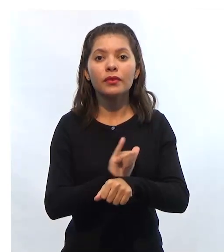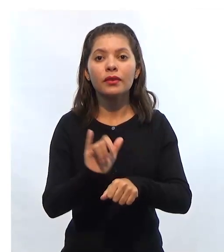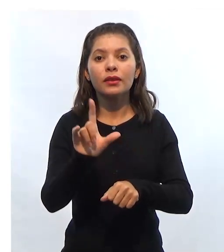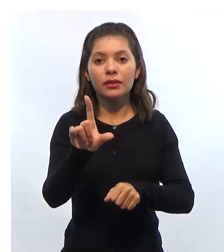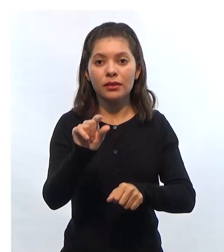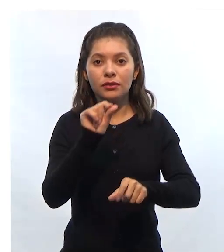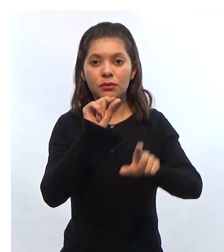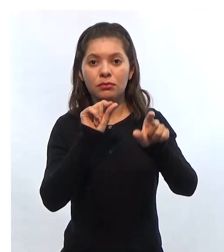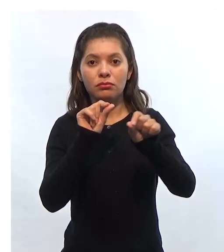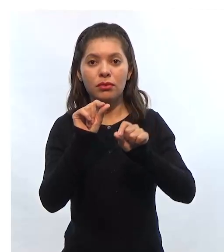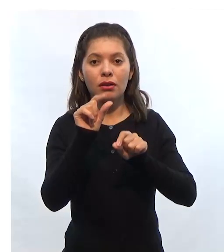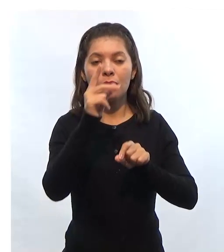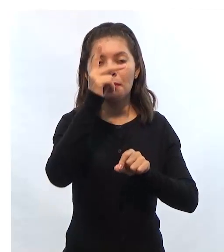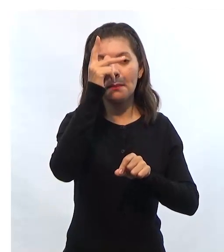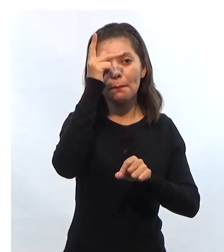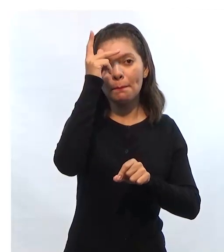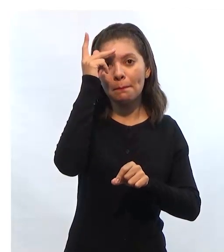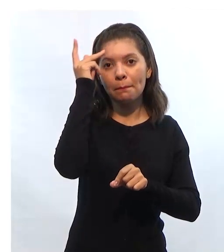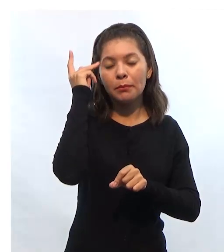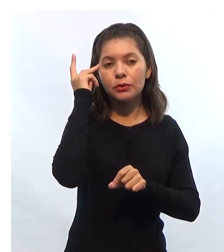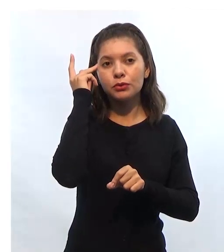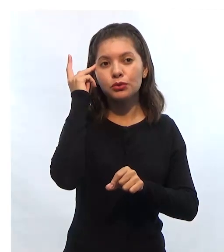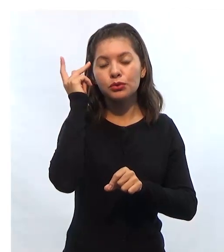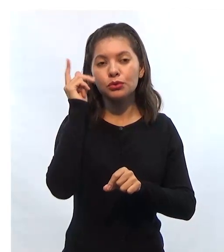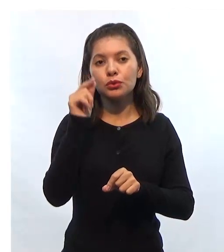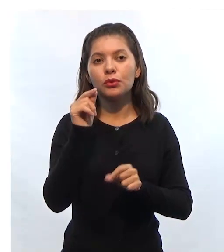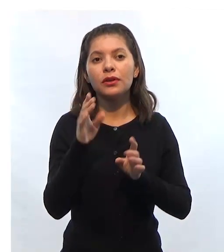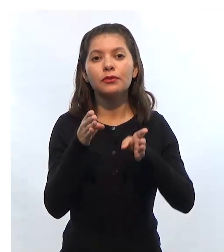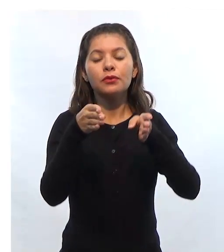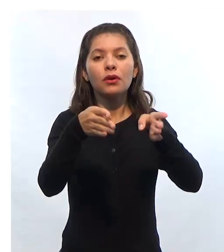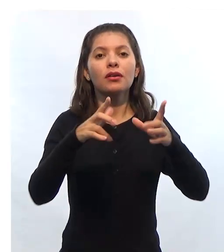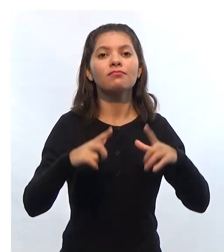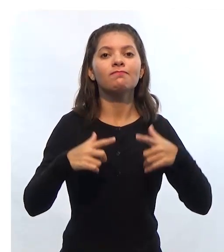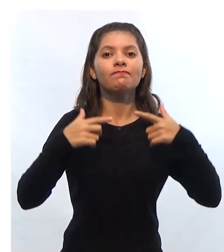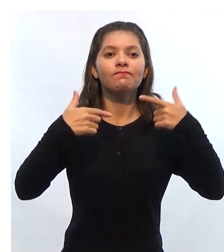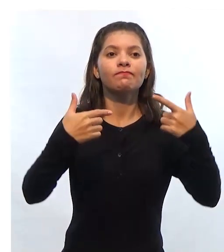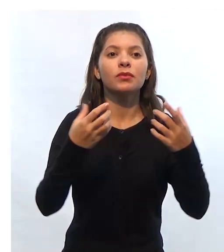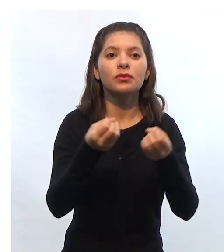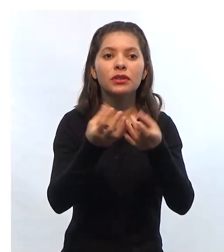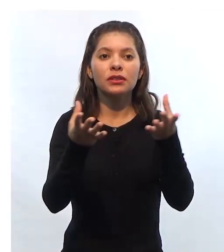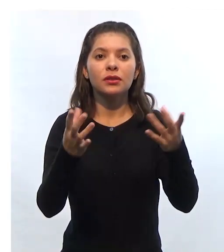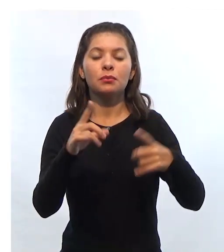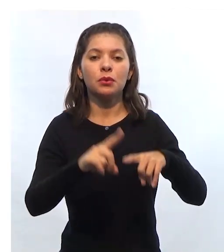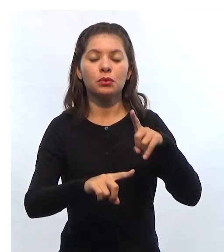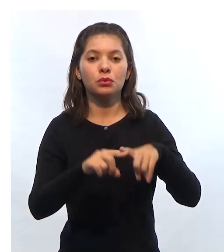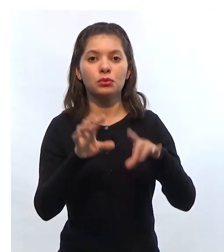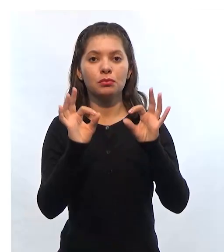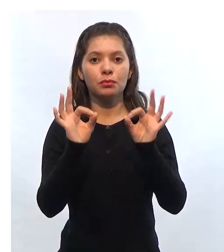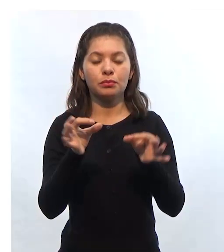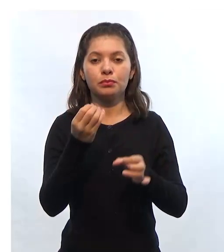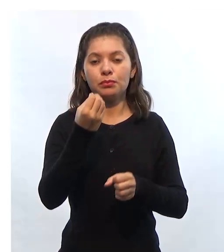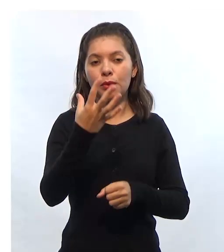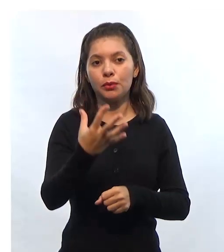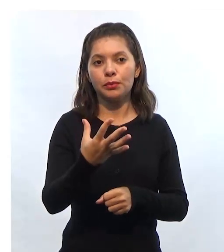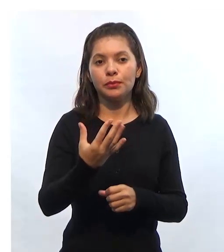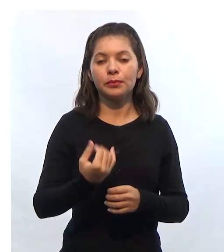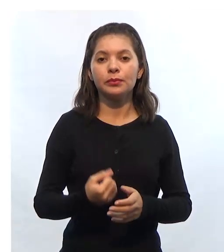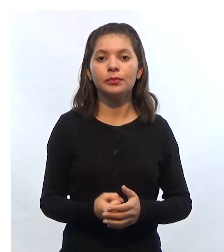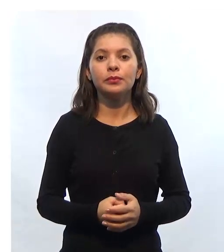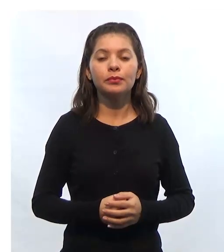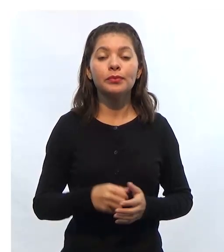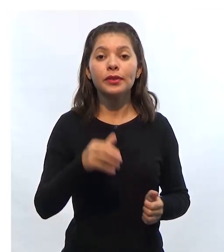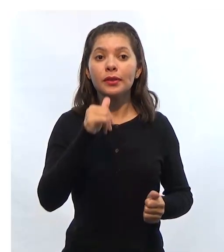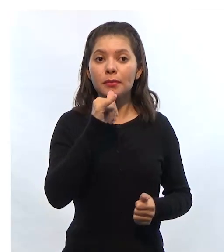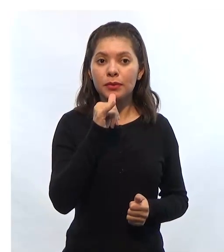a estratégia é selecionar um mercado-alvo e focar todos os esforços de marketing em fornecer um produto que seja adequado às necessidades desse